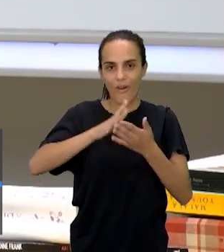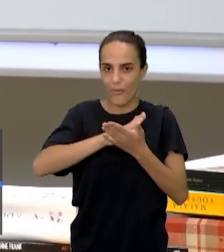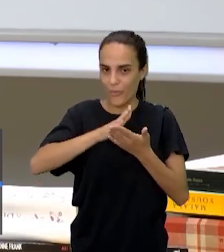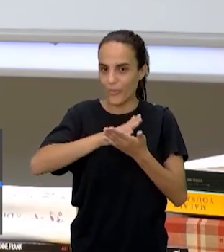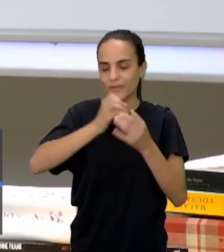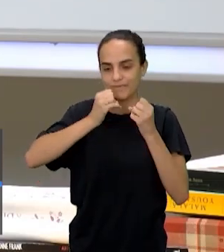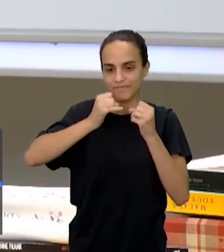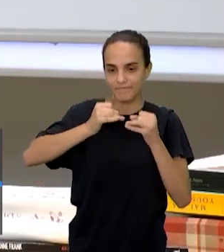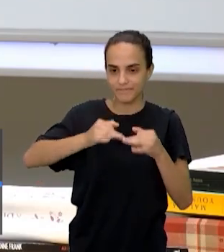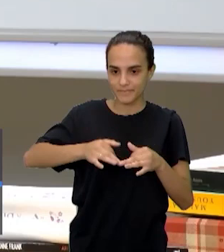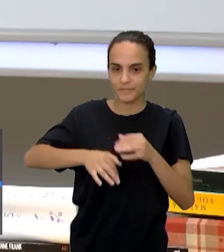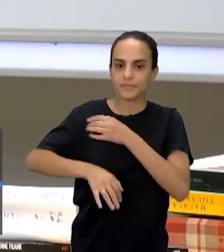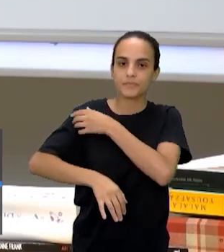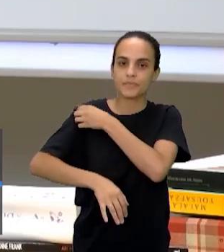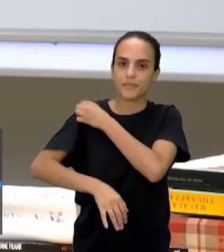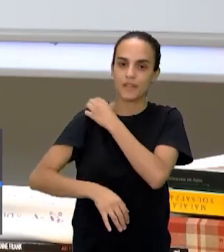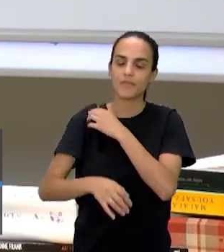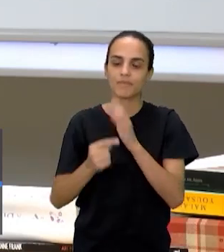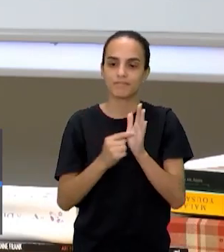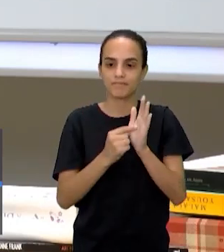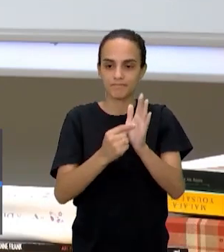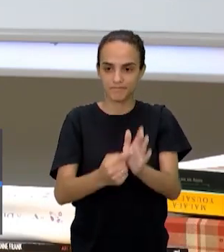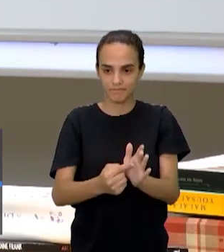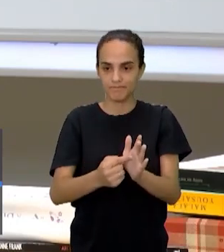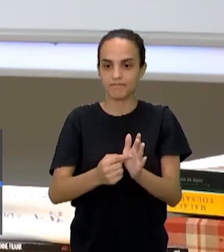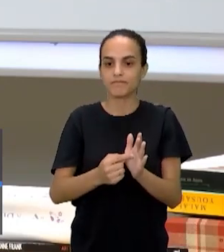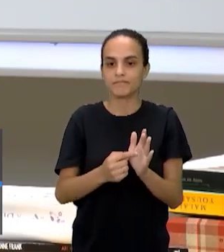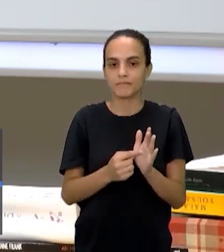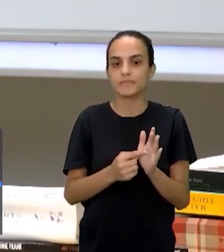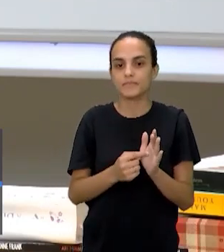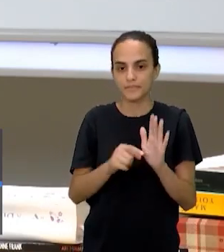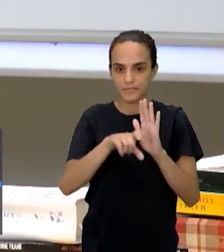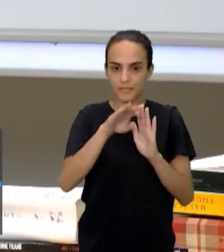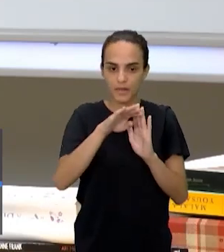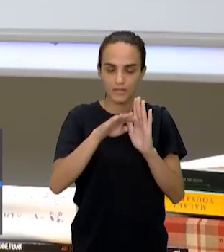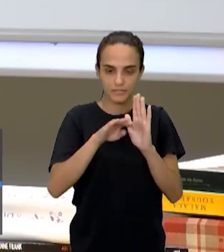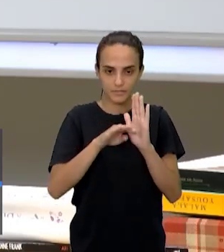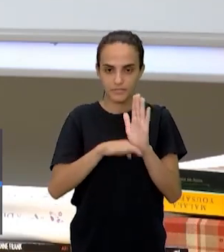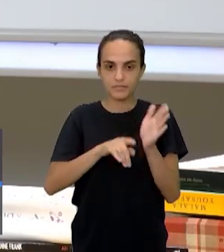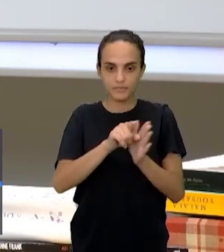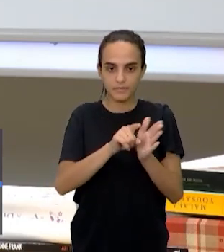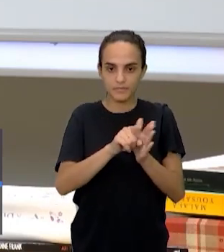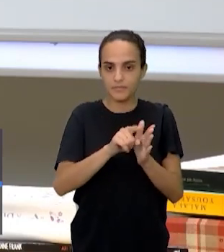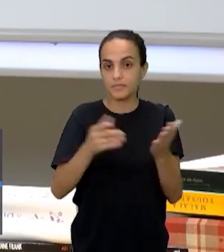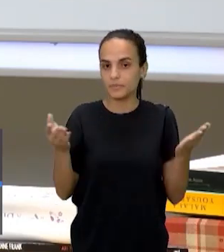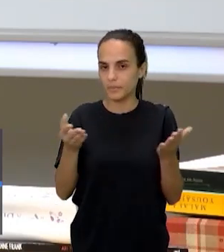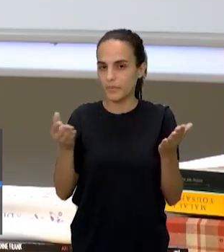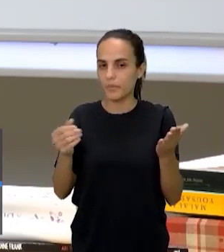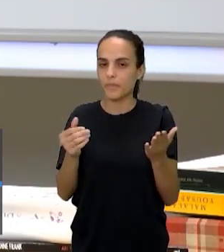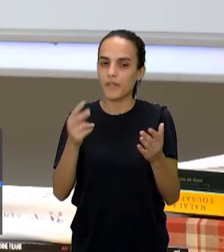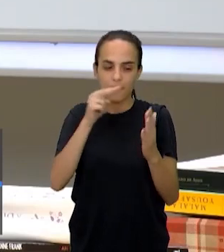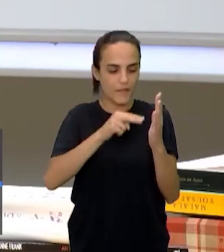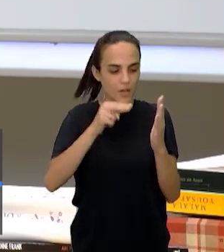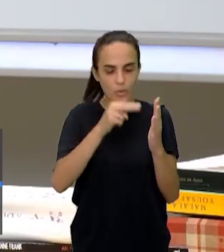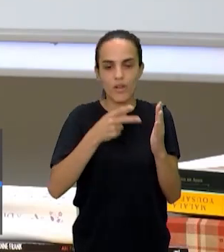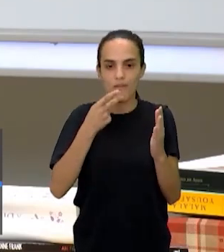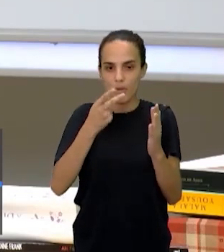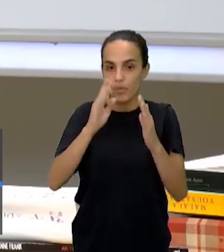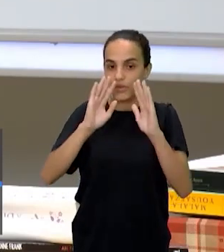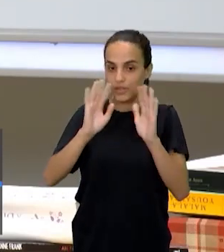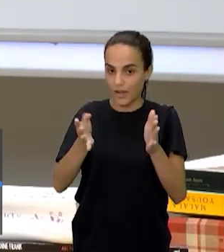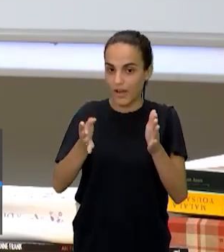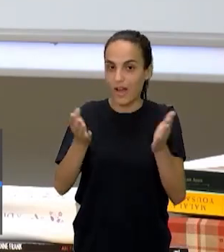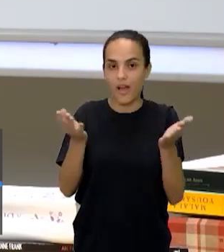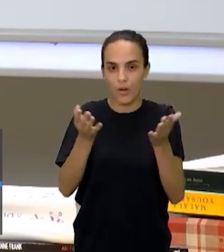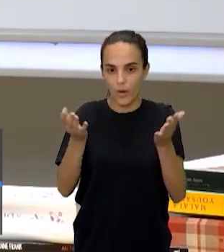a gente vai trazer dados aqui dessa pesquisa para nortear a nossa discussão, porque a gente parte agora da leitura, a gente falou de leitura e tal, mas agora a gente foi